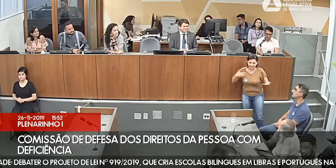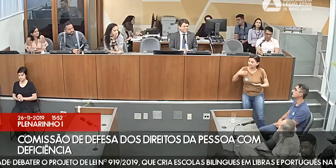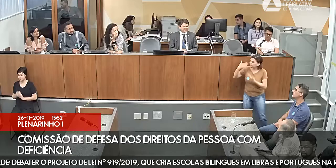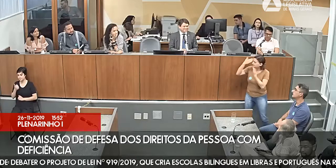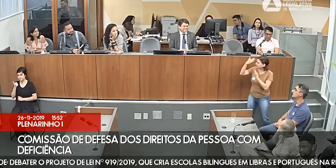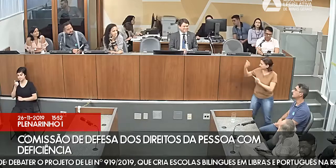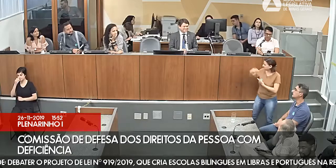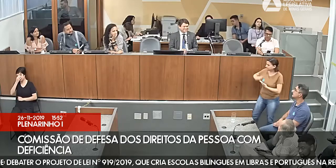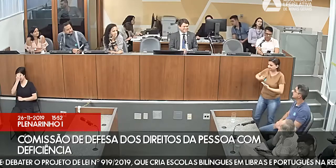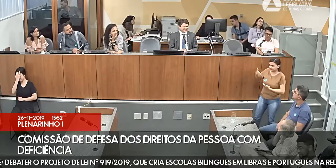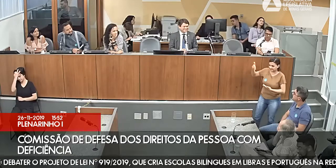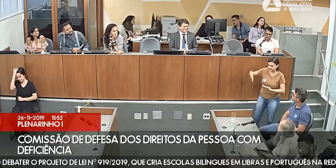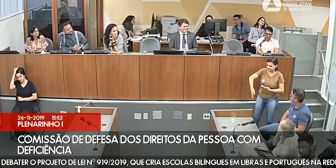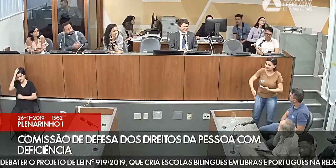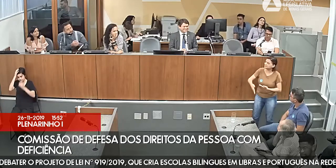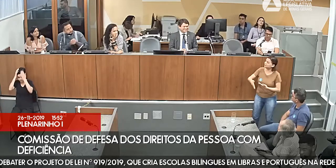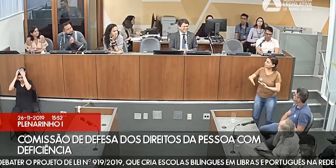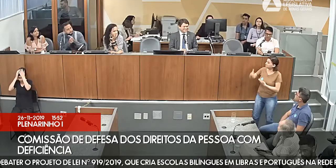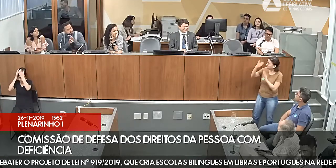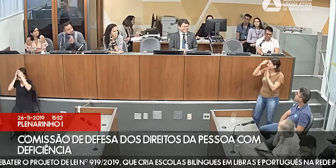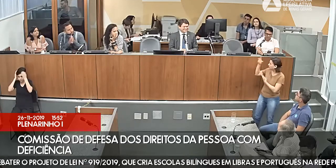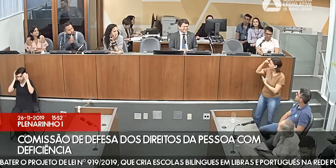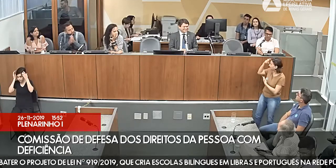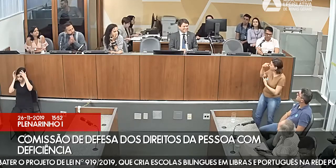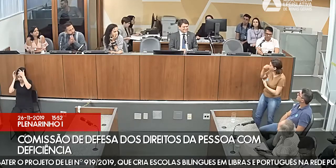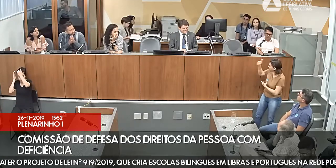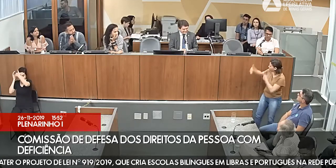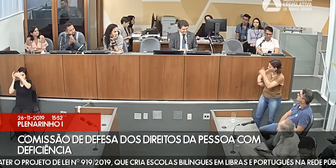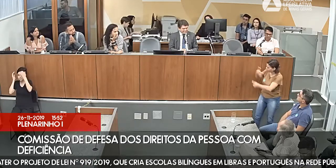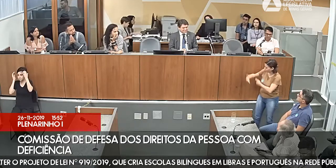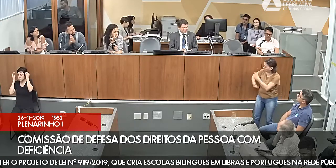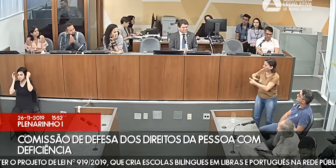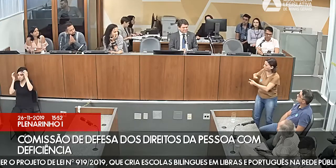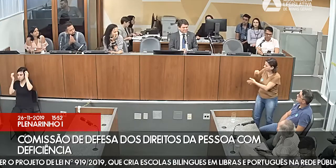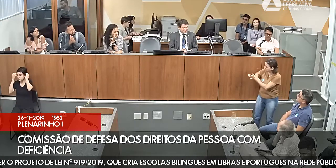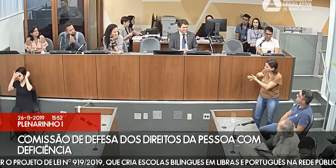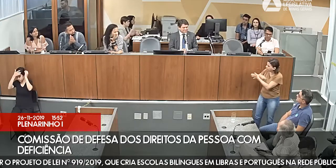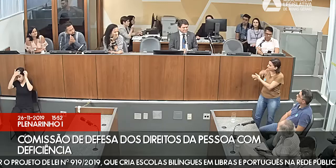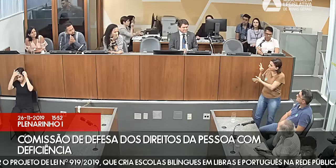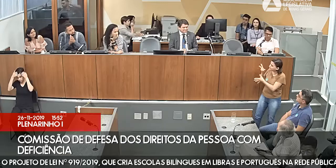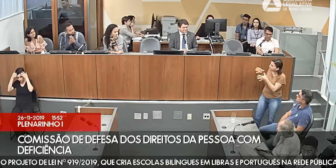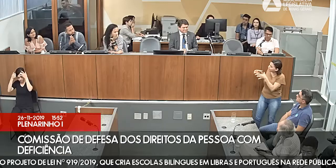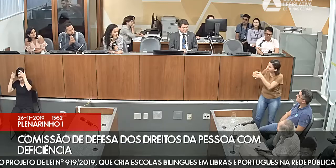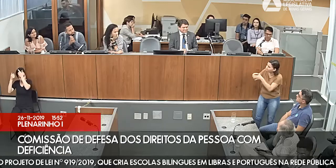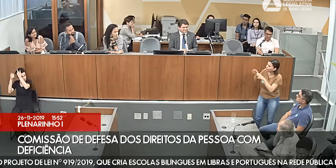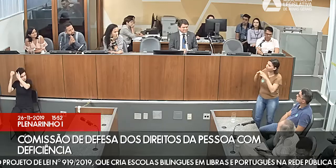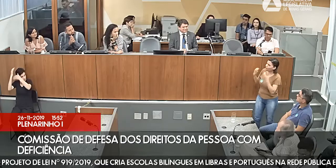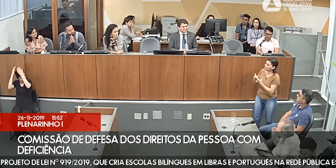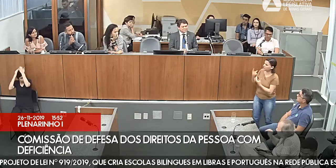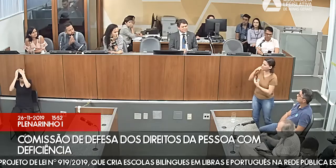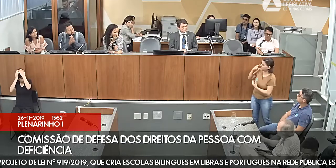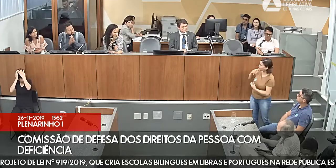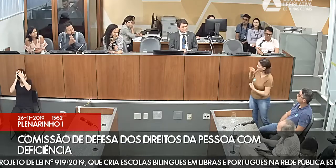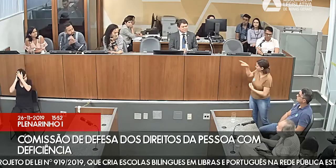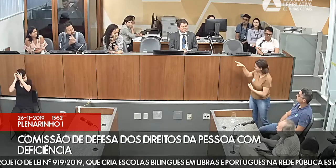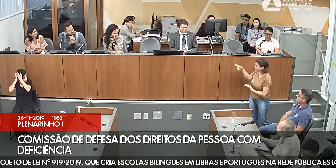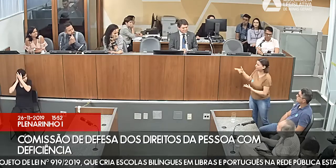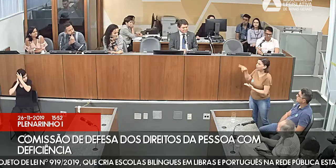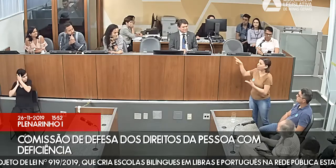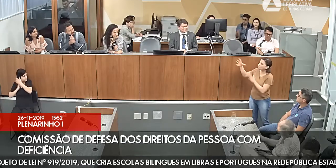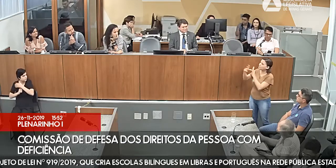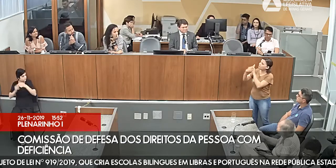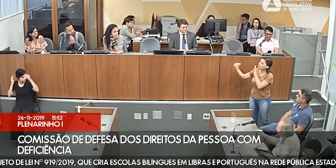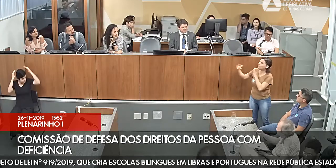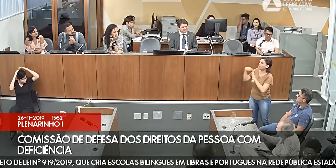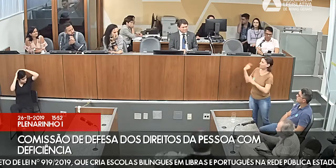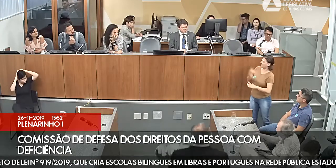Boa tarde. Eu agradeço a possibilidade de vir aqui falar ao deputado Zé Guilherme por essa luta